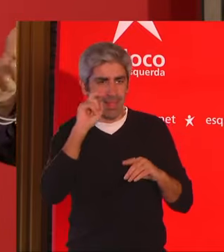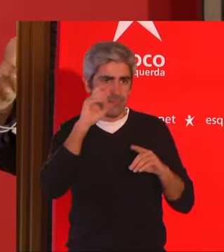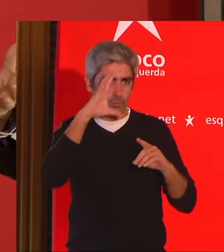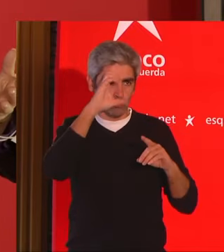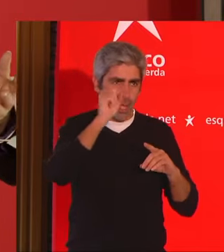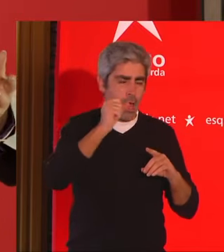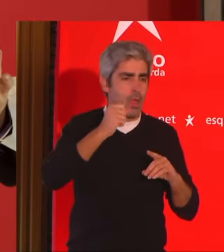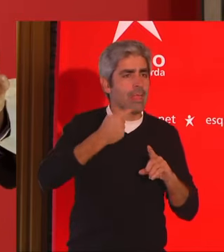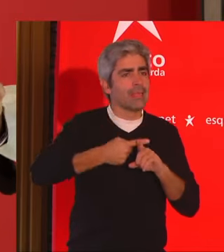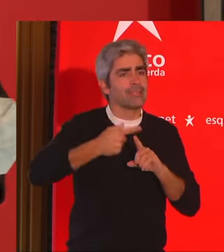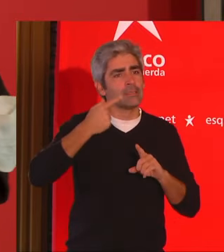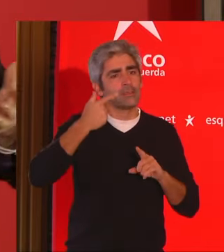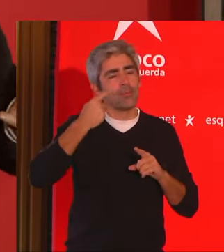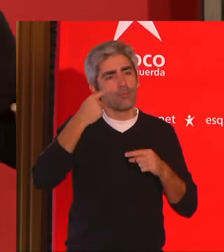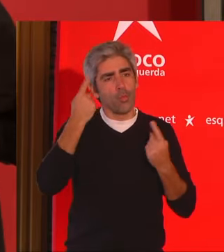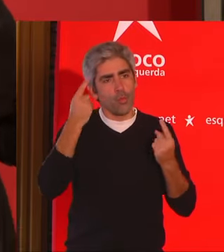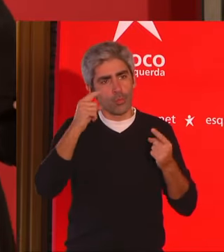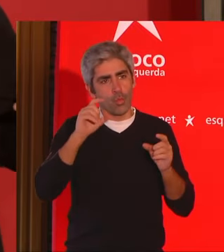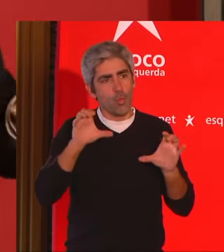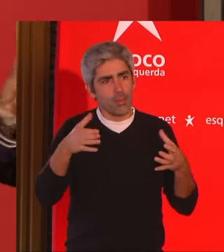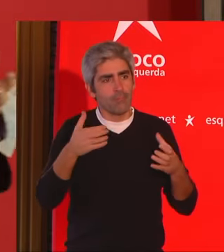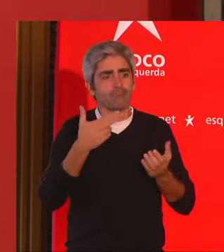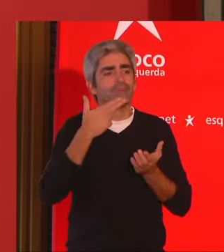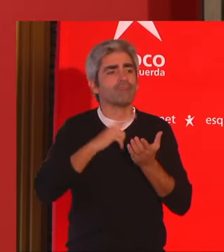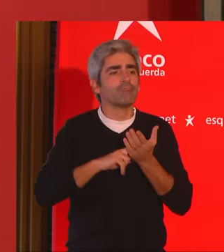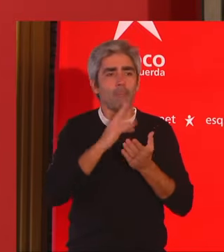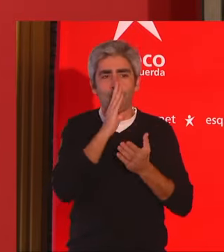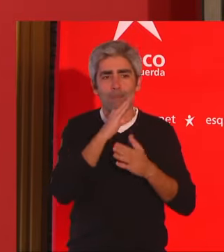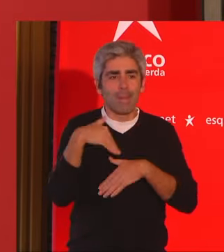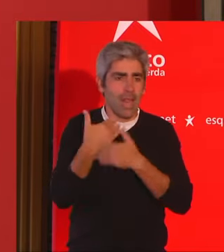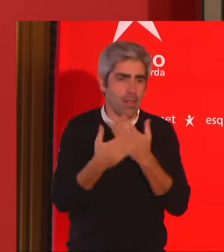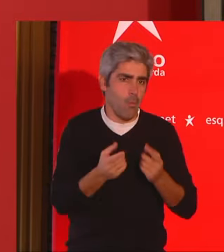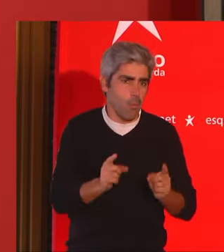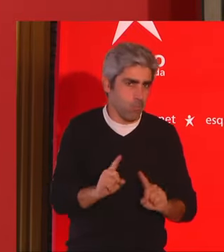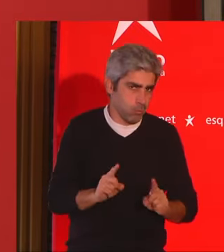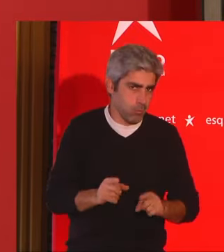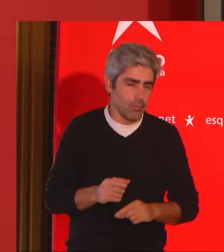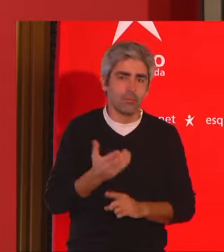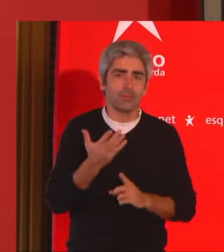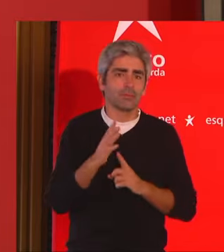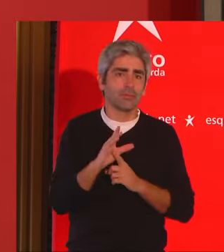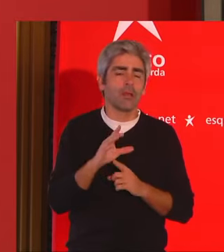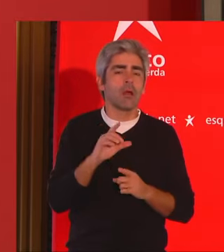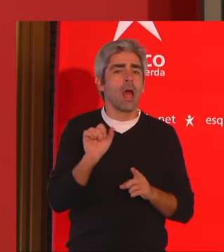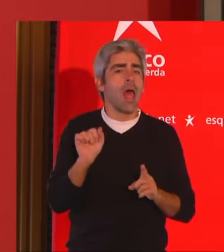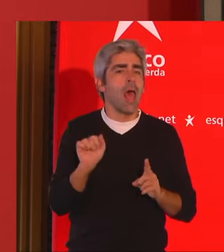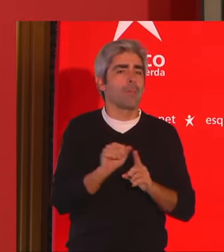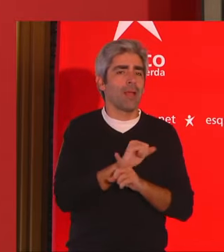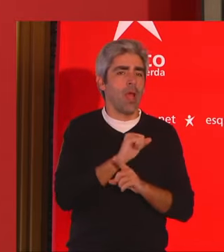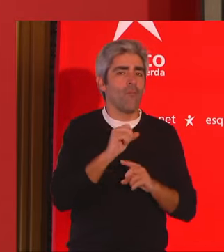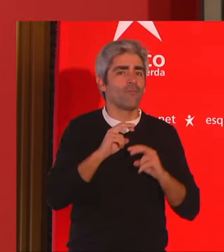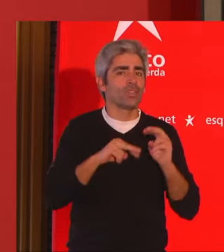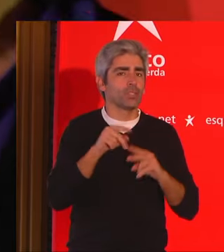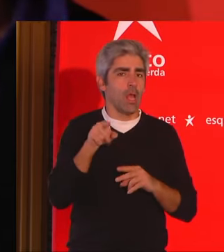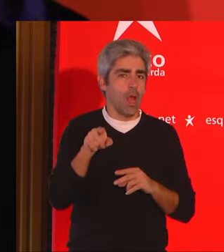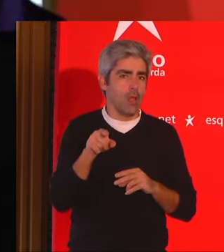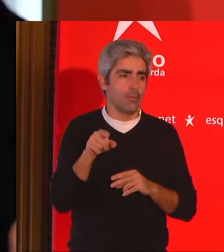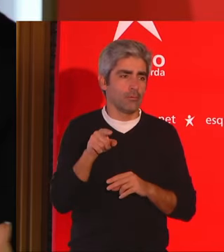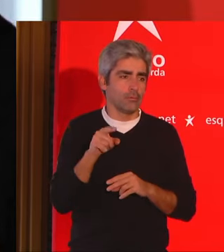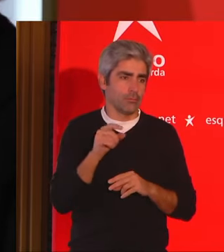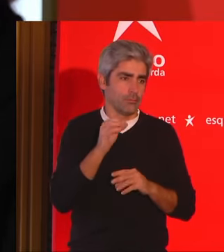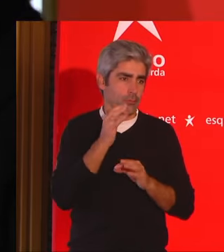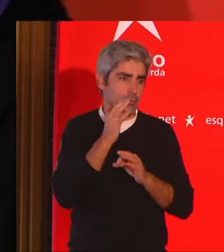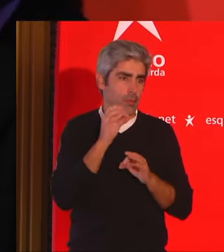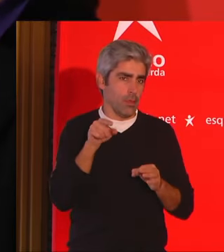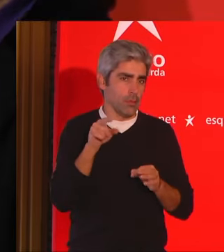interesse público coletivo, mas depois sem consequências. E uma delas é o chamado apagão fiscal, que resulta de um